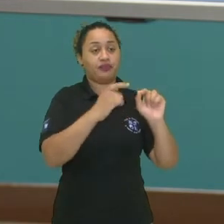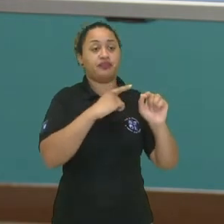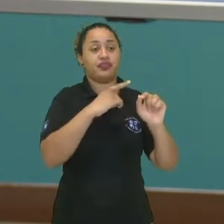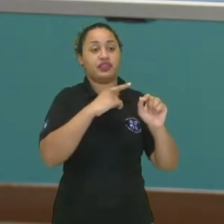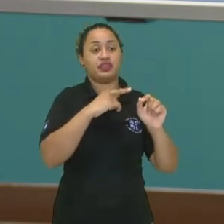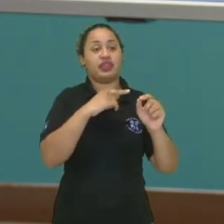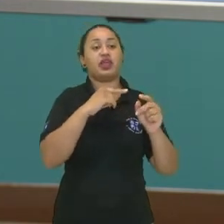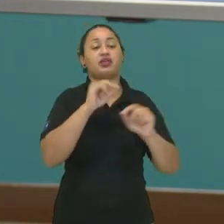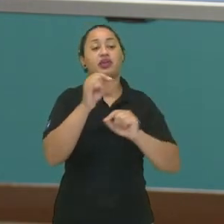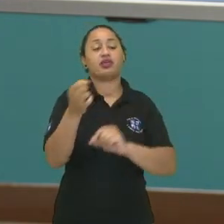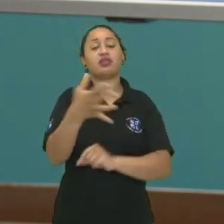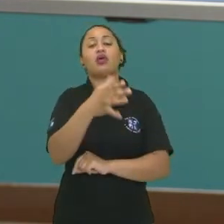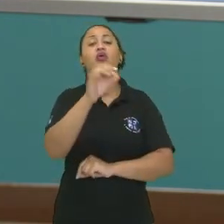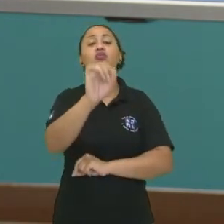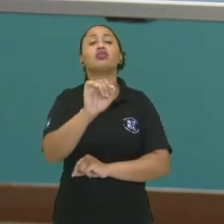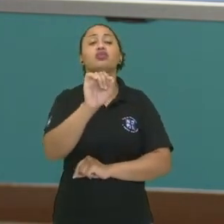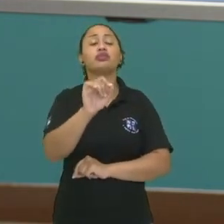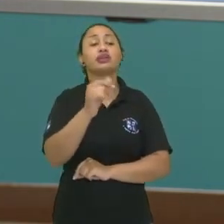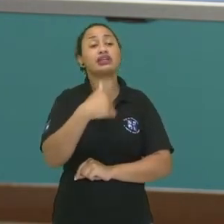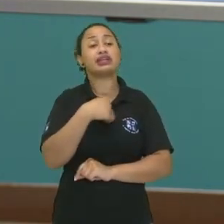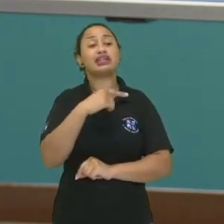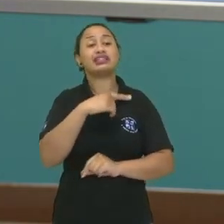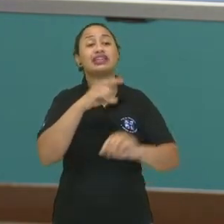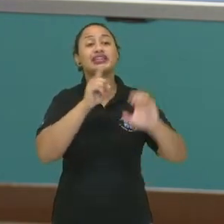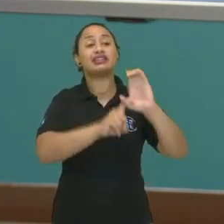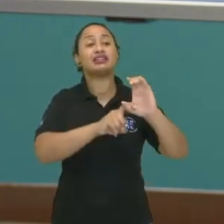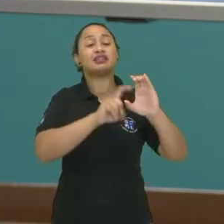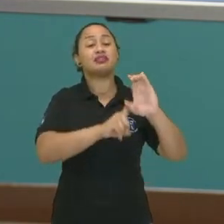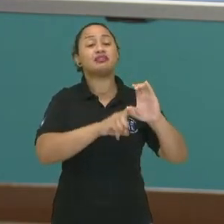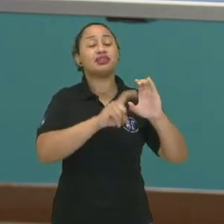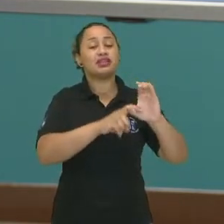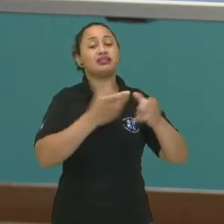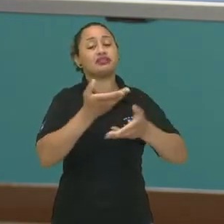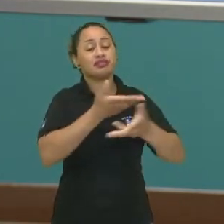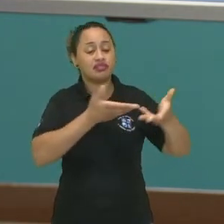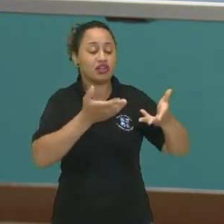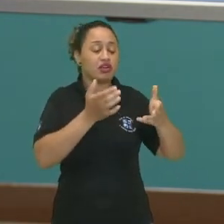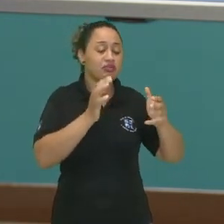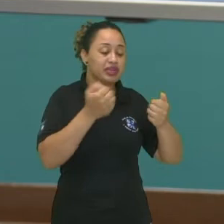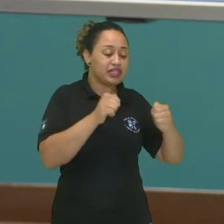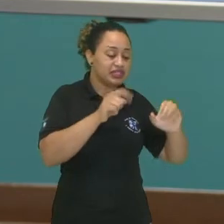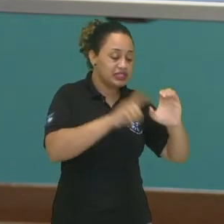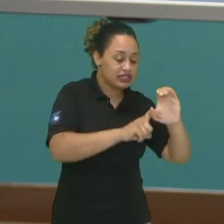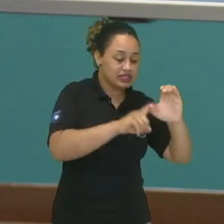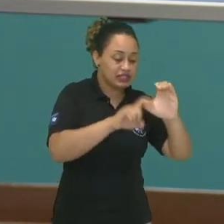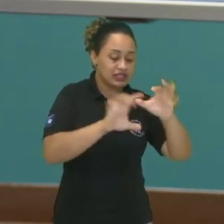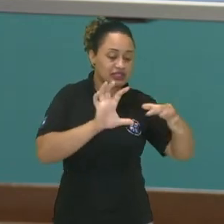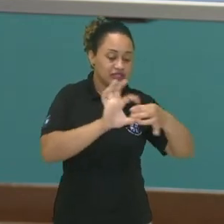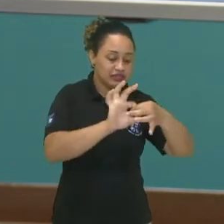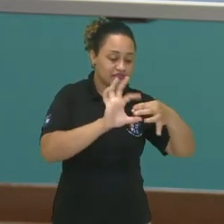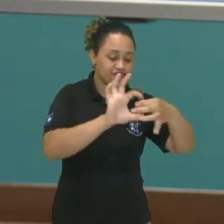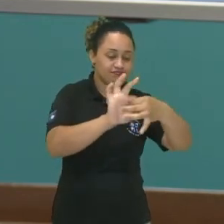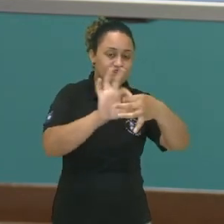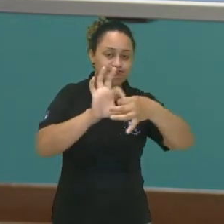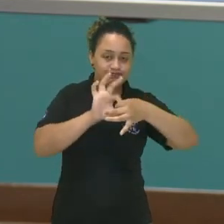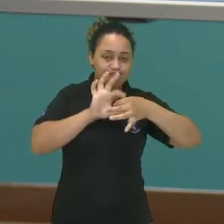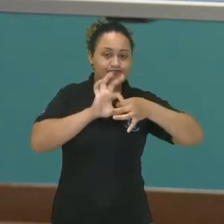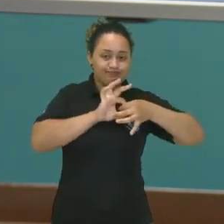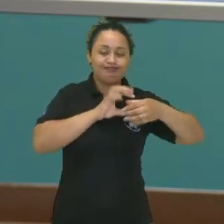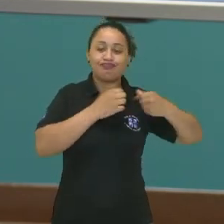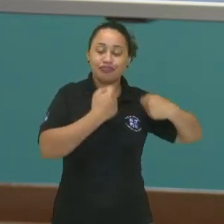tem uma novidade. Eles têm uma dependência de viverem ligados fisicamente entre